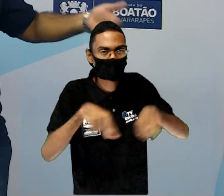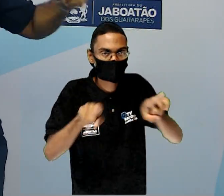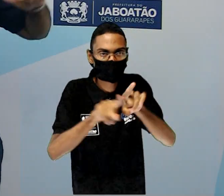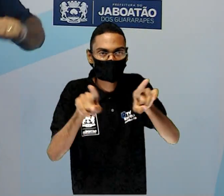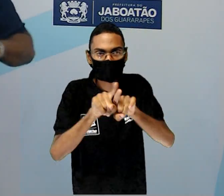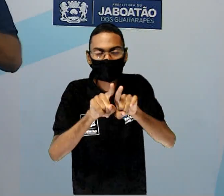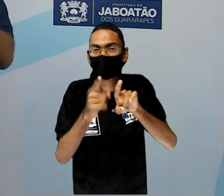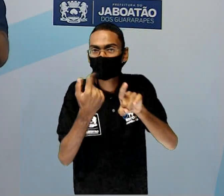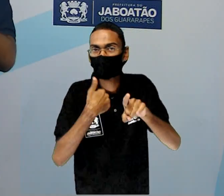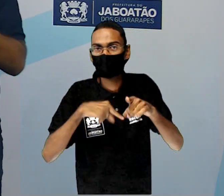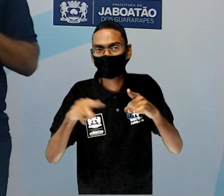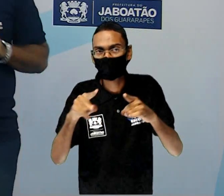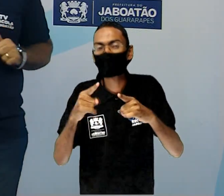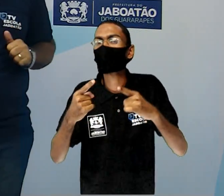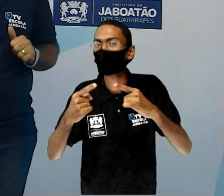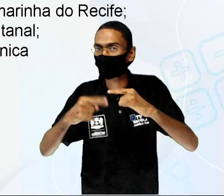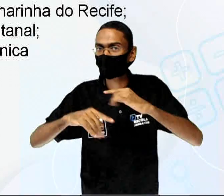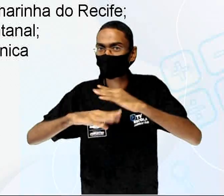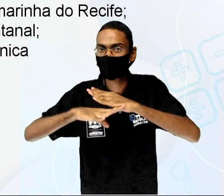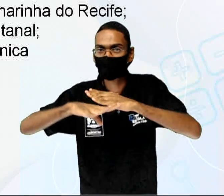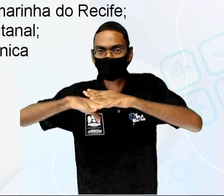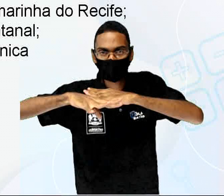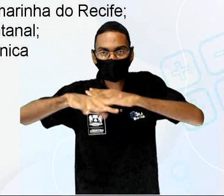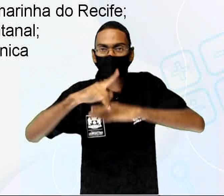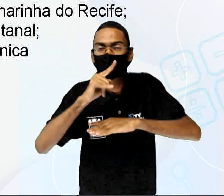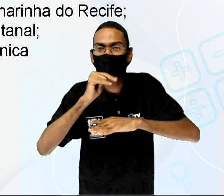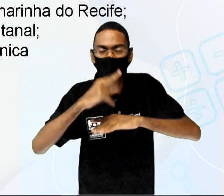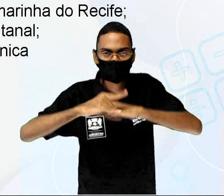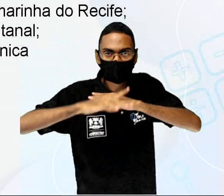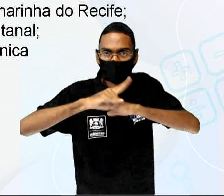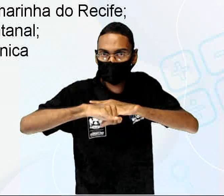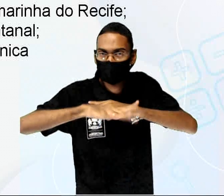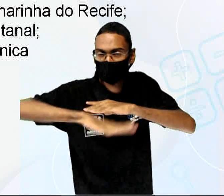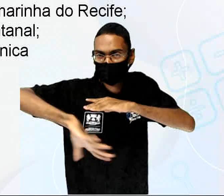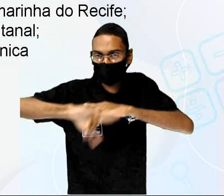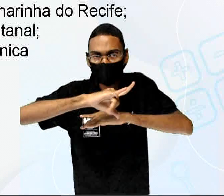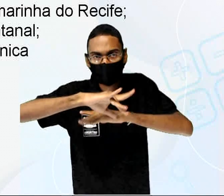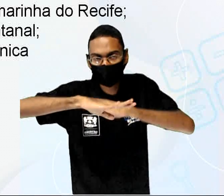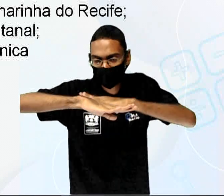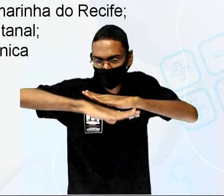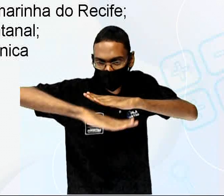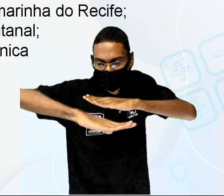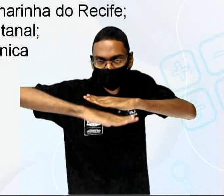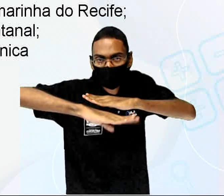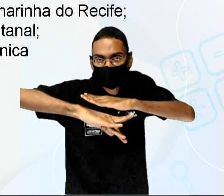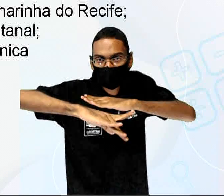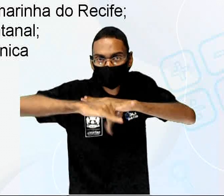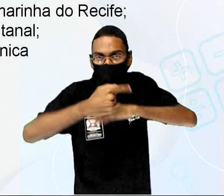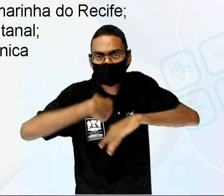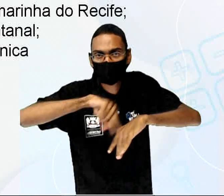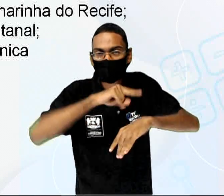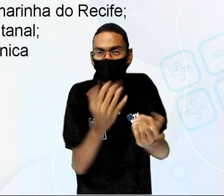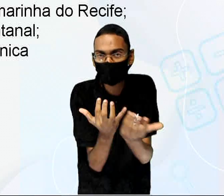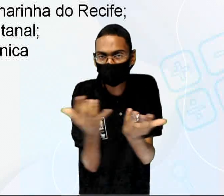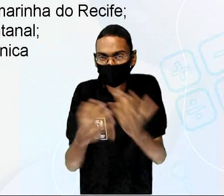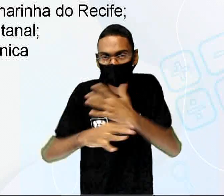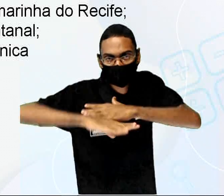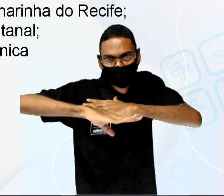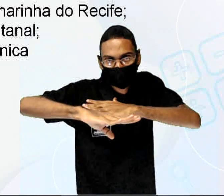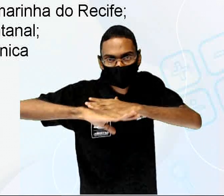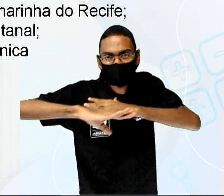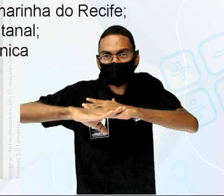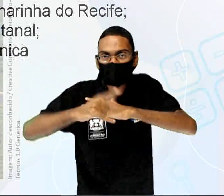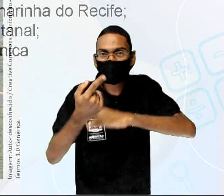Recife, está aí na nossa imagem, na sua tela. Nós temos a planície do Pantanal, nós temos a